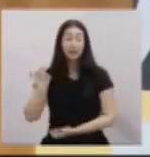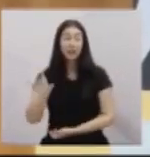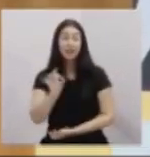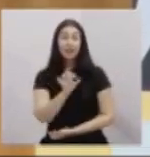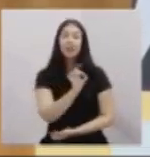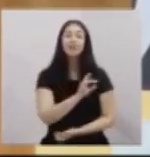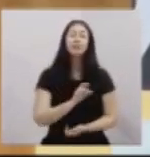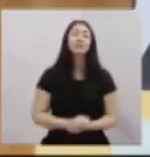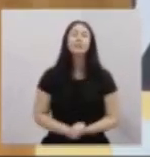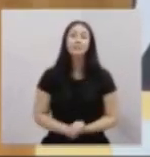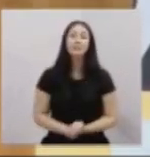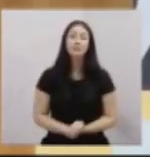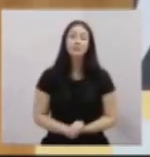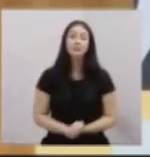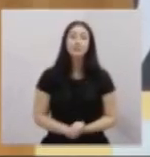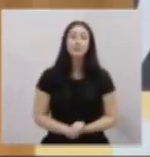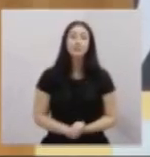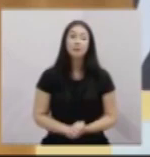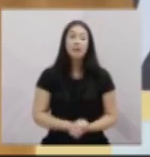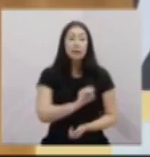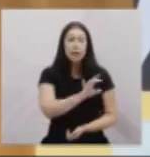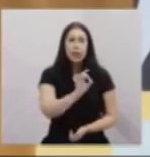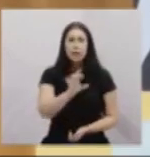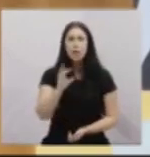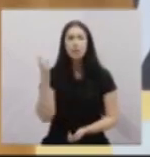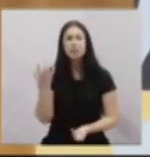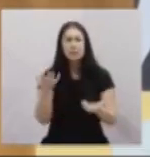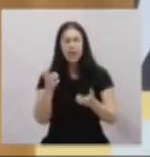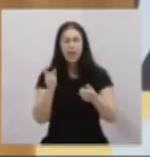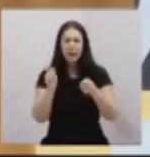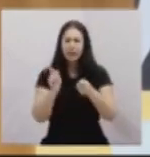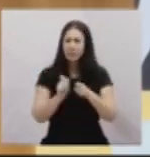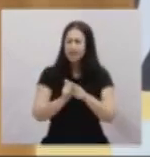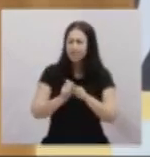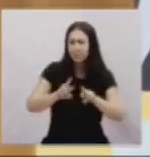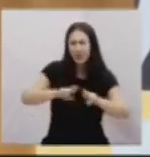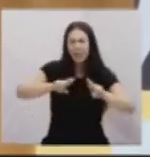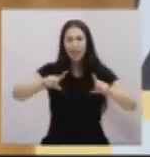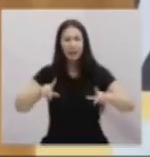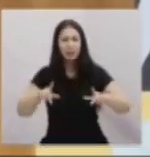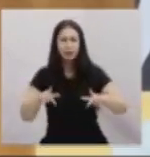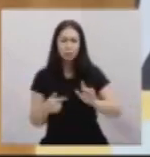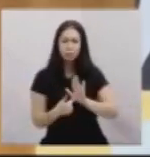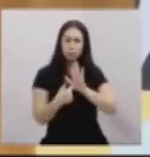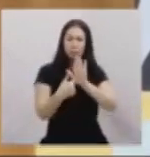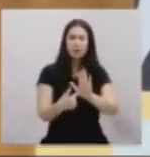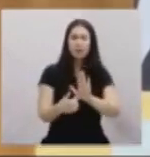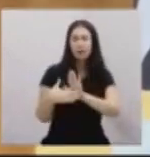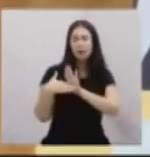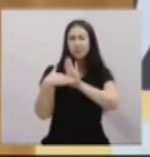manhã. Por cada um de nós que procura fazer a diferença na sua casa, na família, na